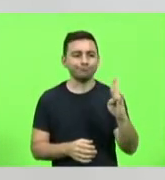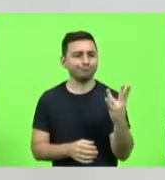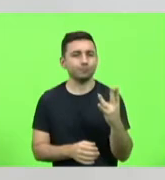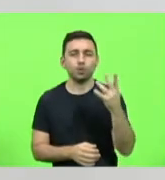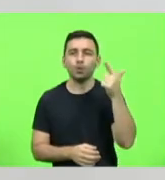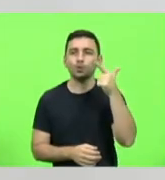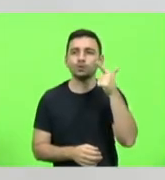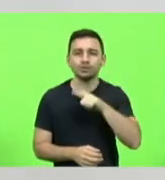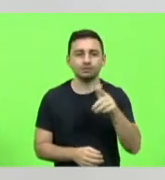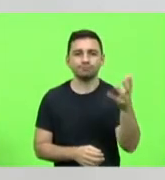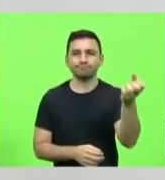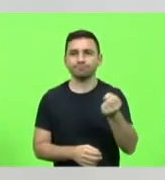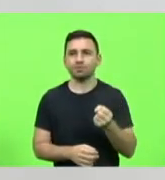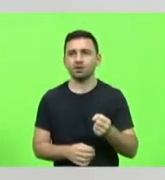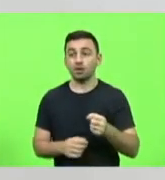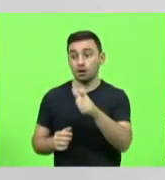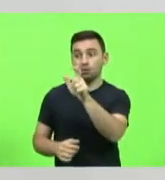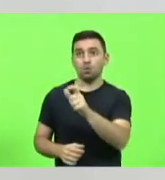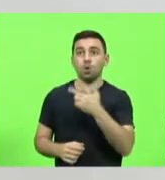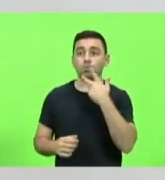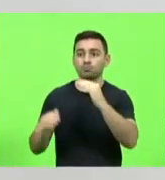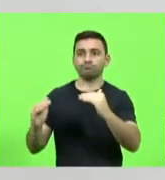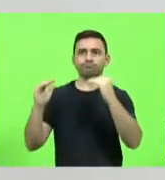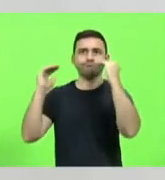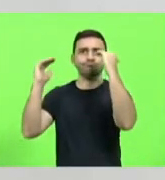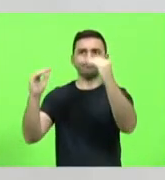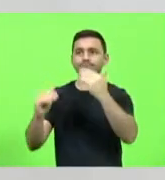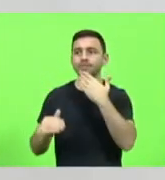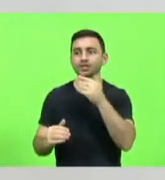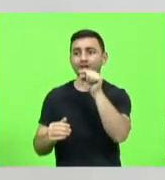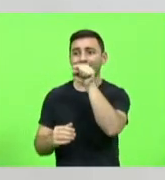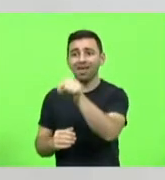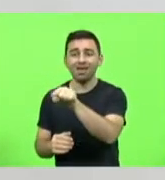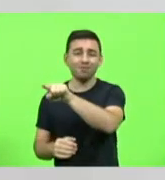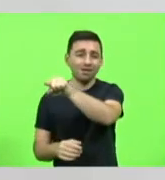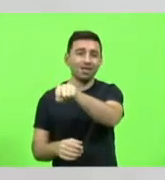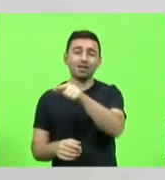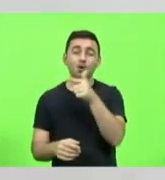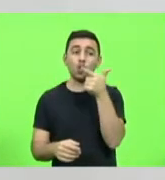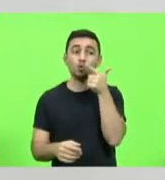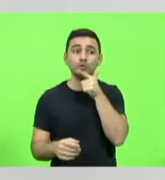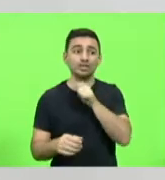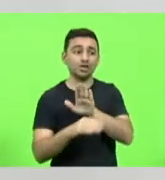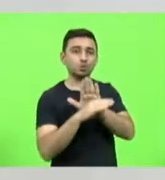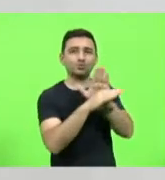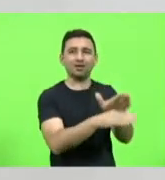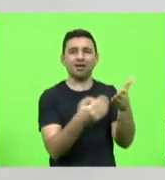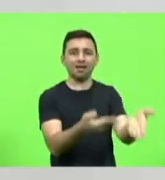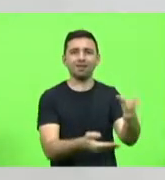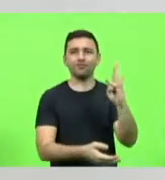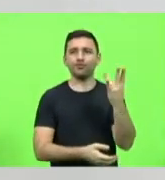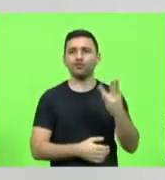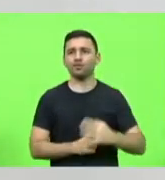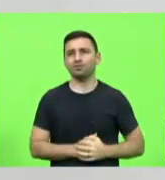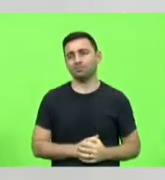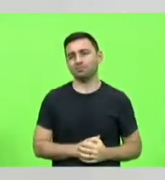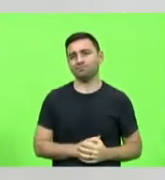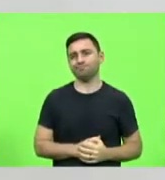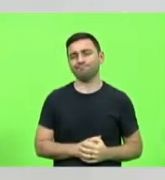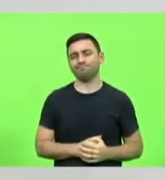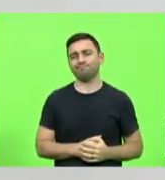amor de Deus, para o comando-geral, na época, Coronel Araújo Gomes ali, para que acertasse a vida da viúva.